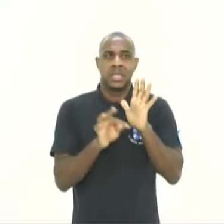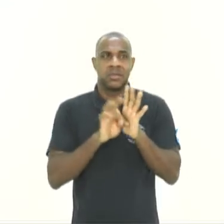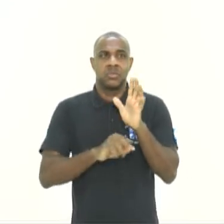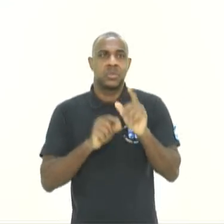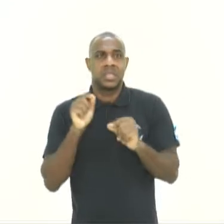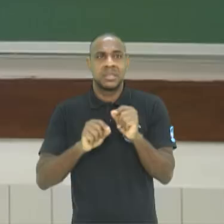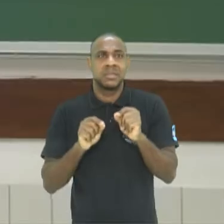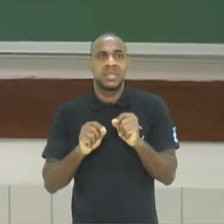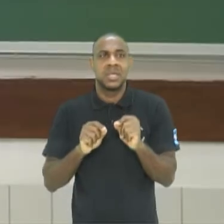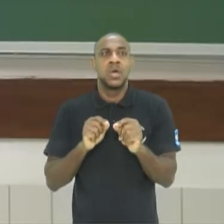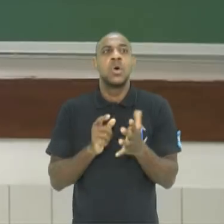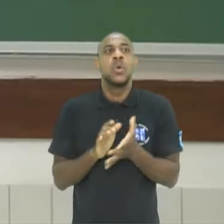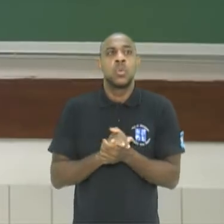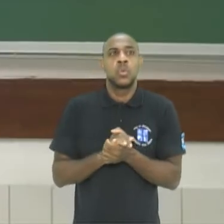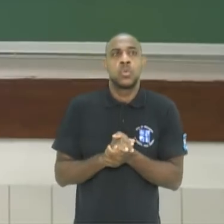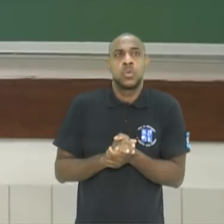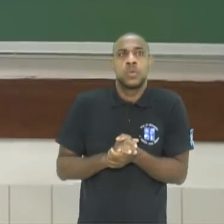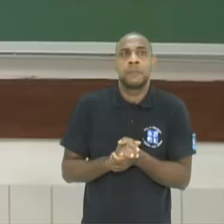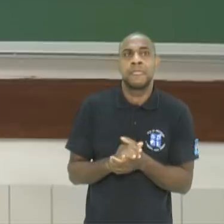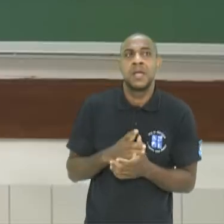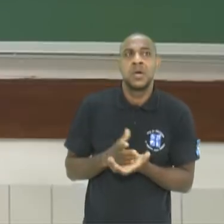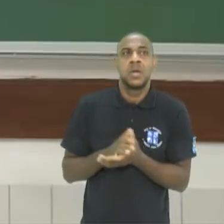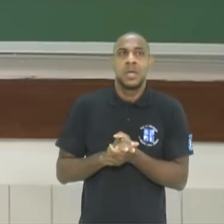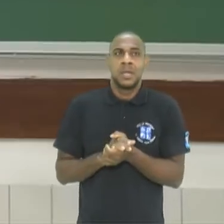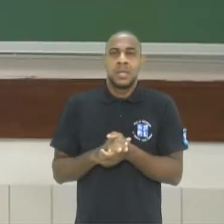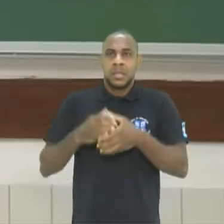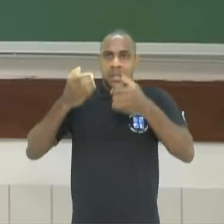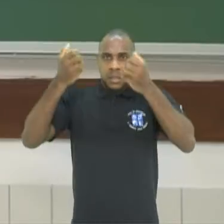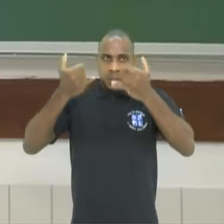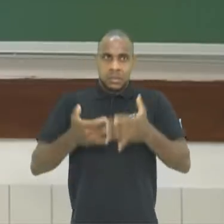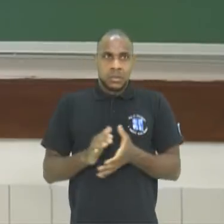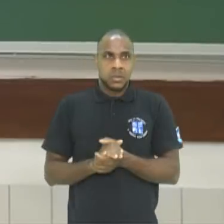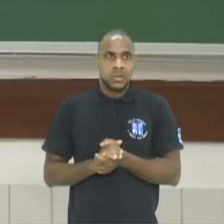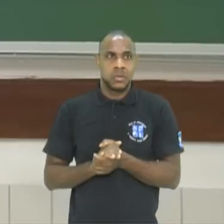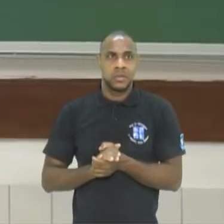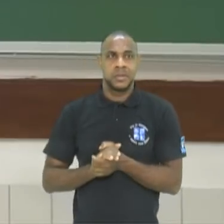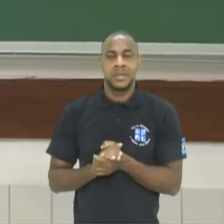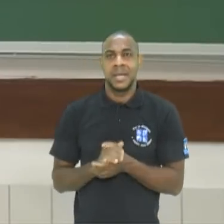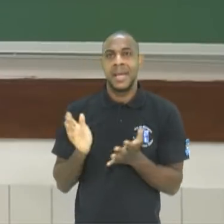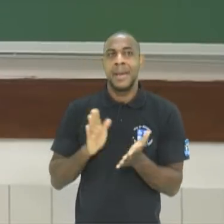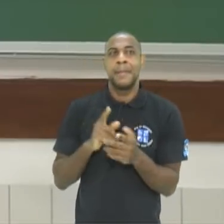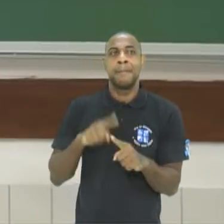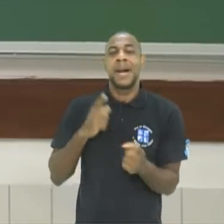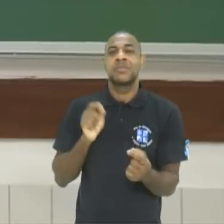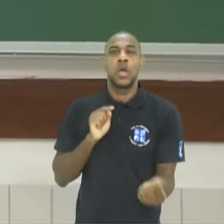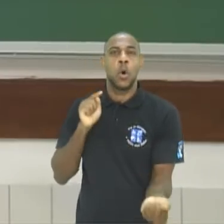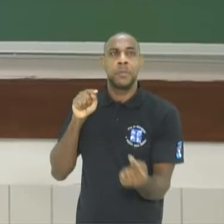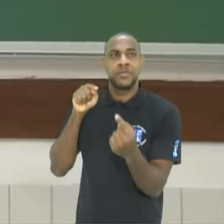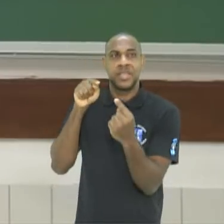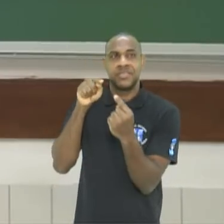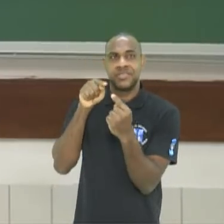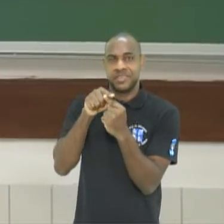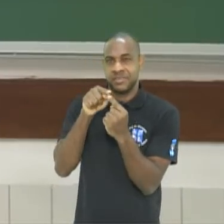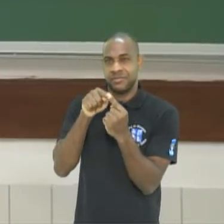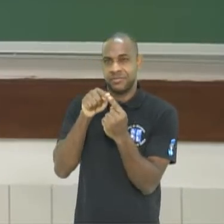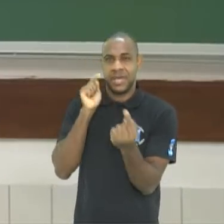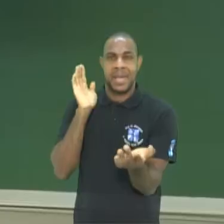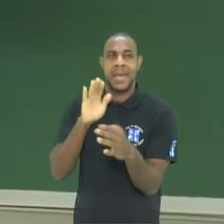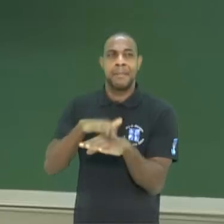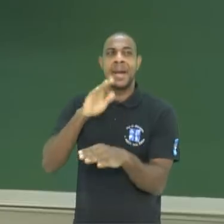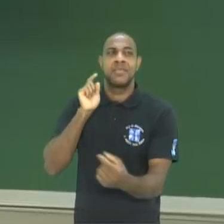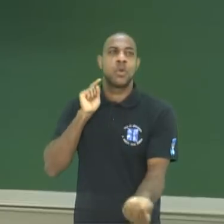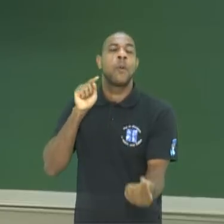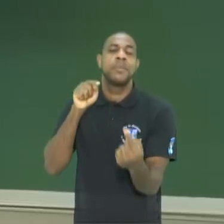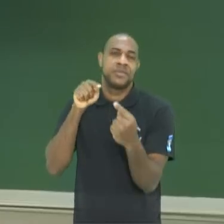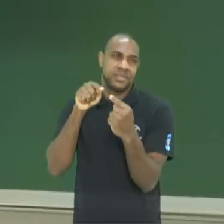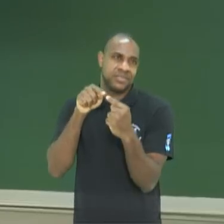mais objetivo. Esse texto dissertativo argumentativo ele vai ser mais objetivo, ok? Não vai ficar tanto ali naquela